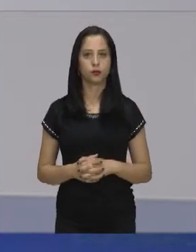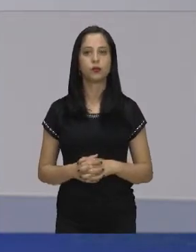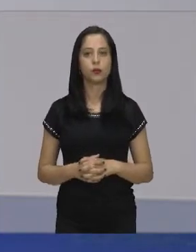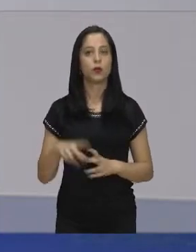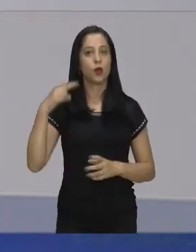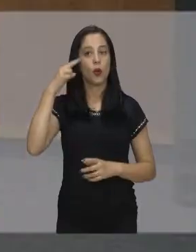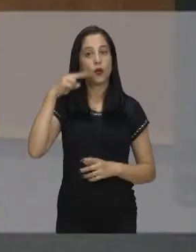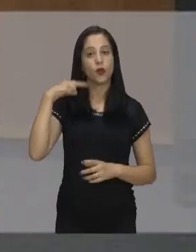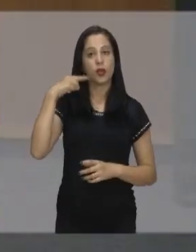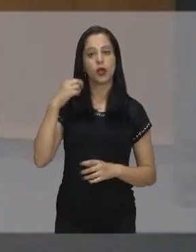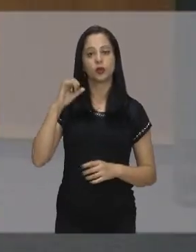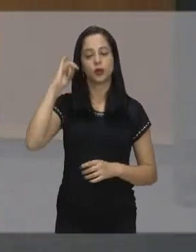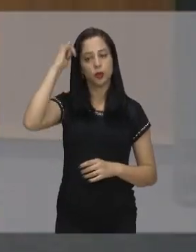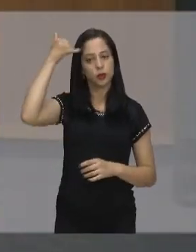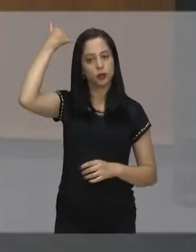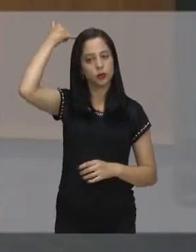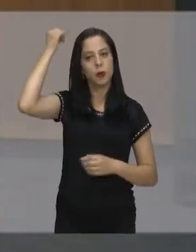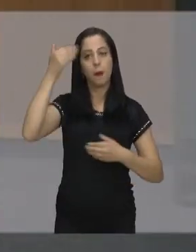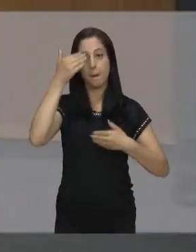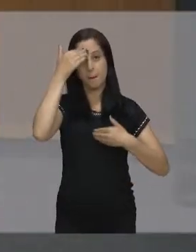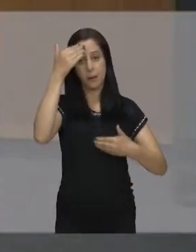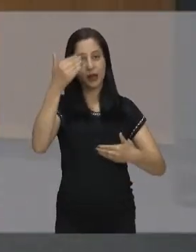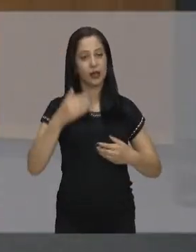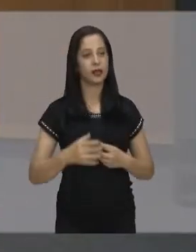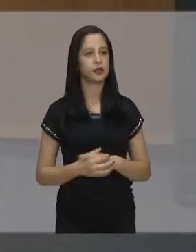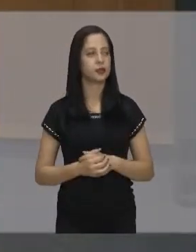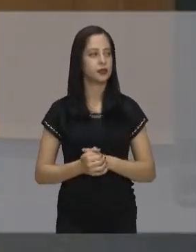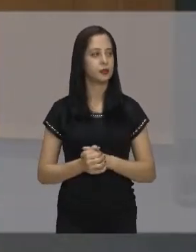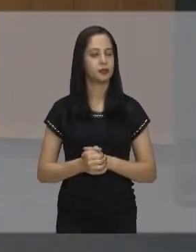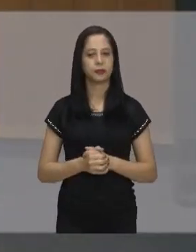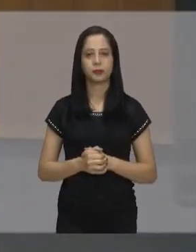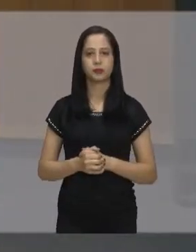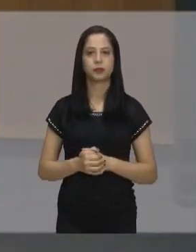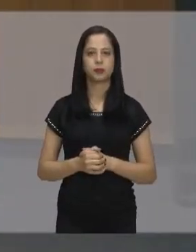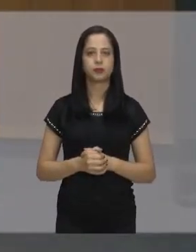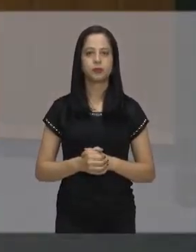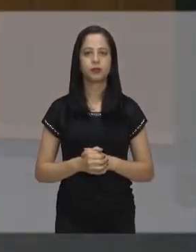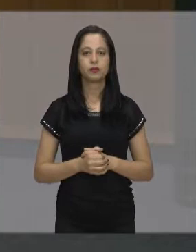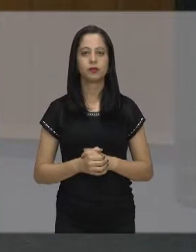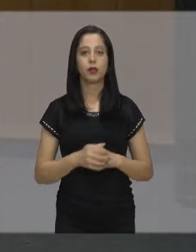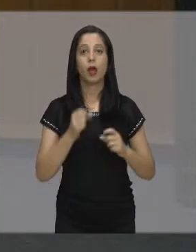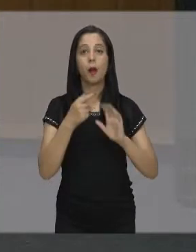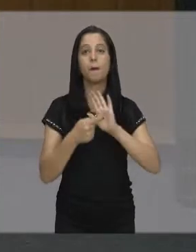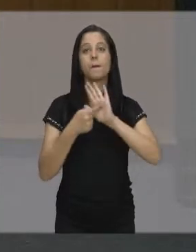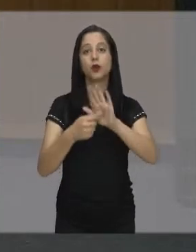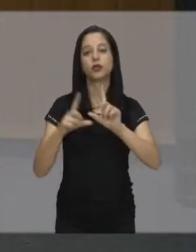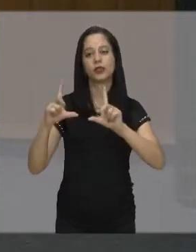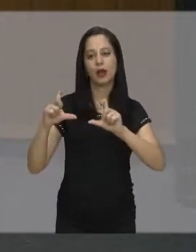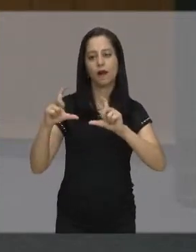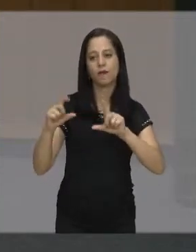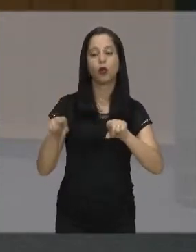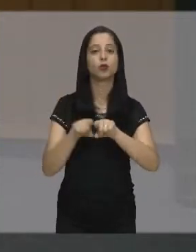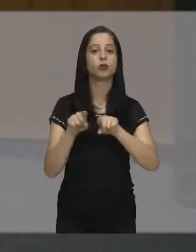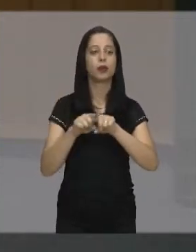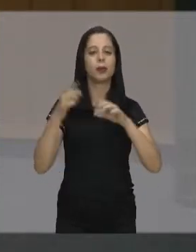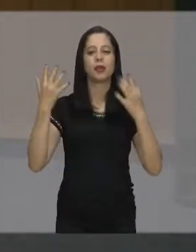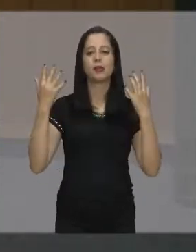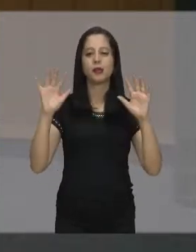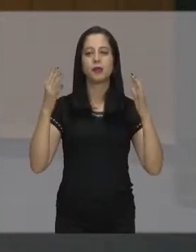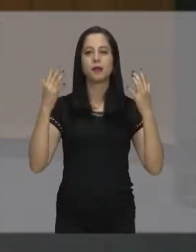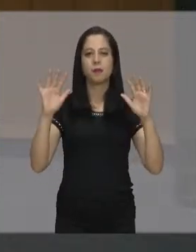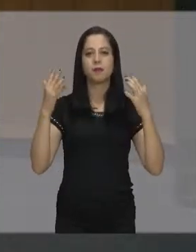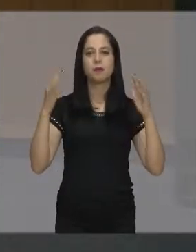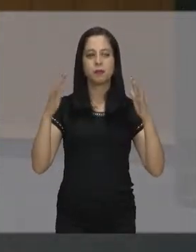Dr. José Cláudio. Obrigado, presidente. Presidente, preciso só para o Betão botar umas imagens. Primeiro, também parabenizar ao